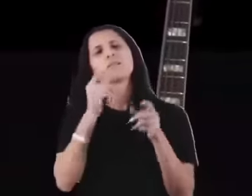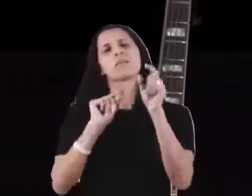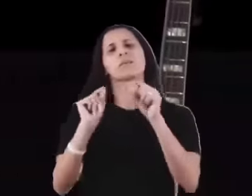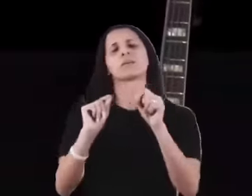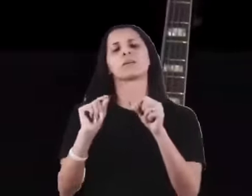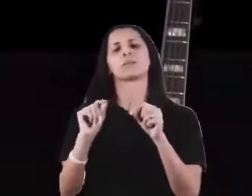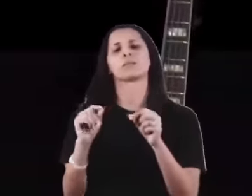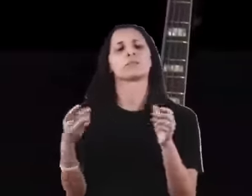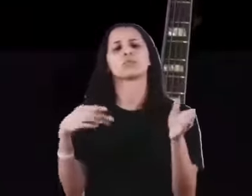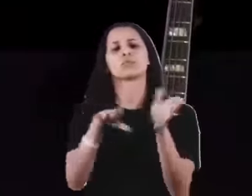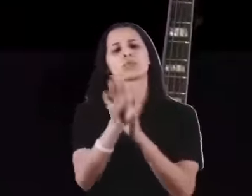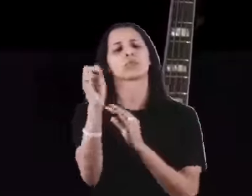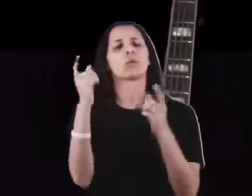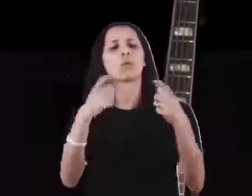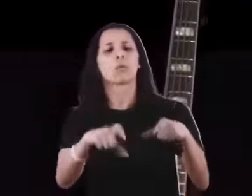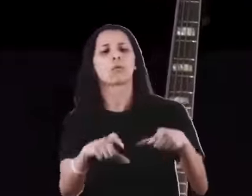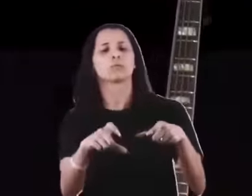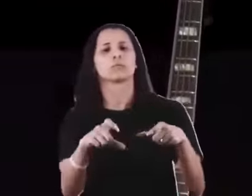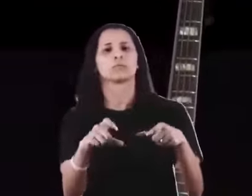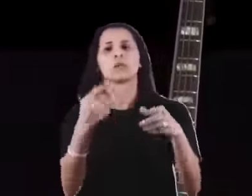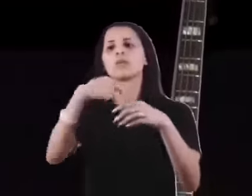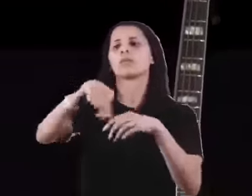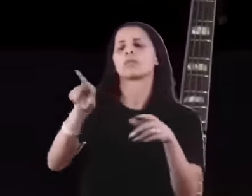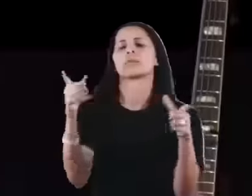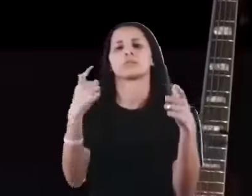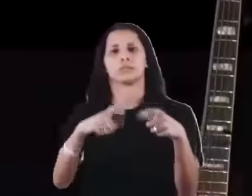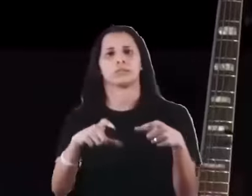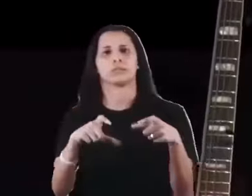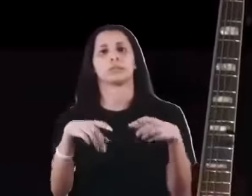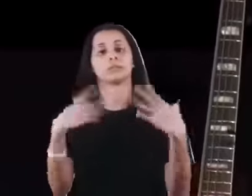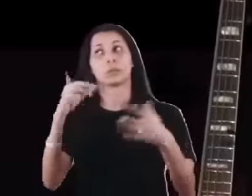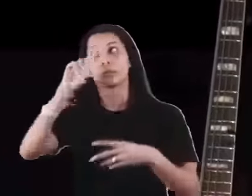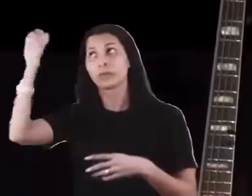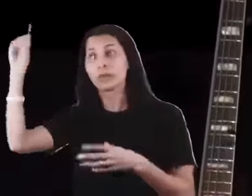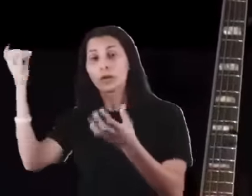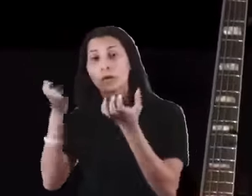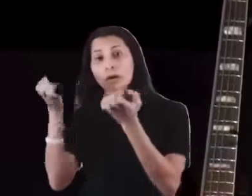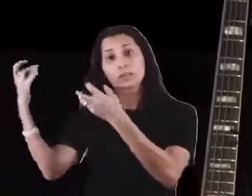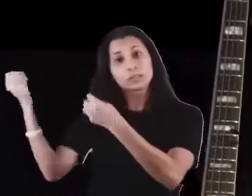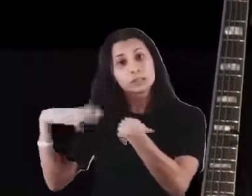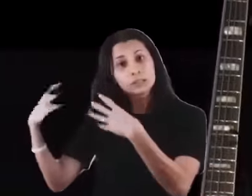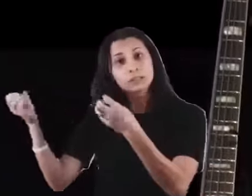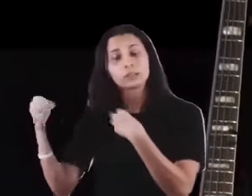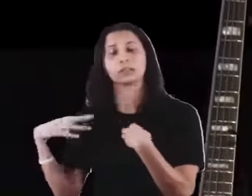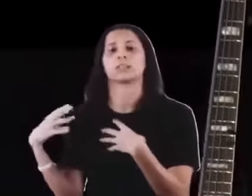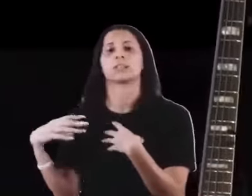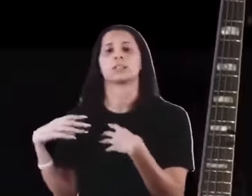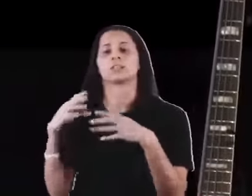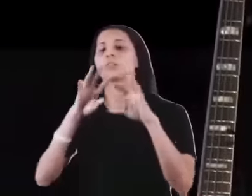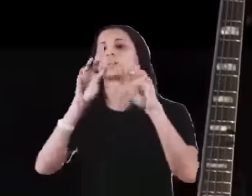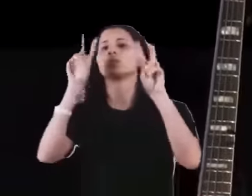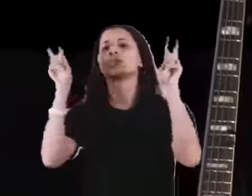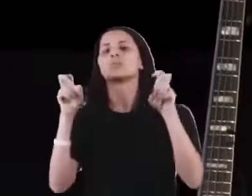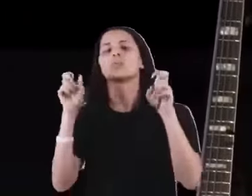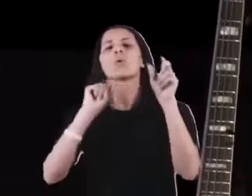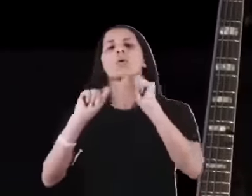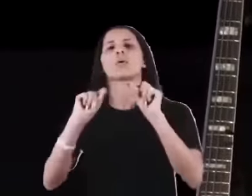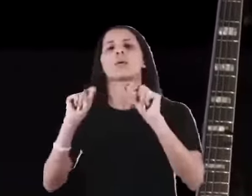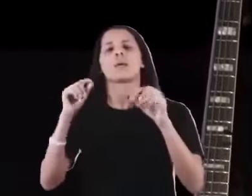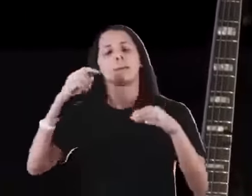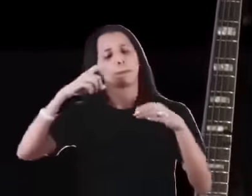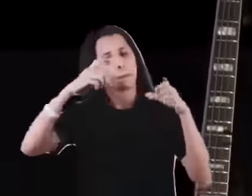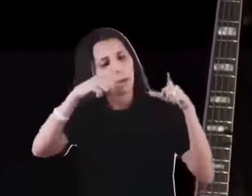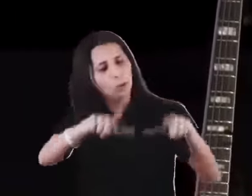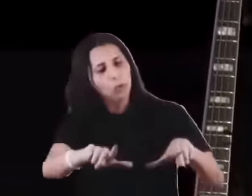você vem e Para onde você vai era Deus querendo nos ensinar era Deus querendo nos ensinar sobre raízes e destino